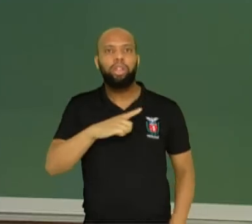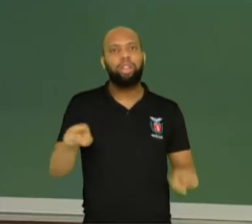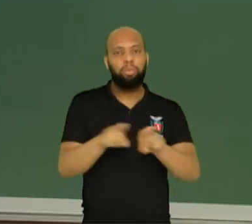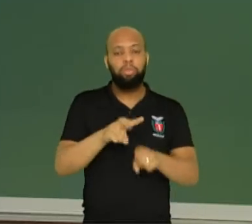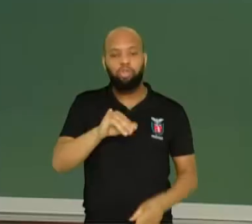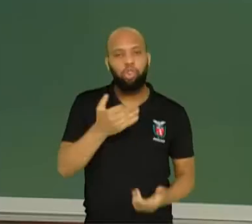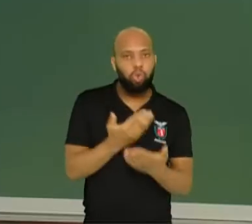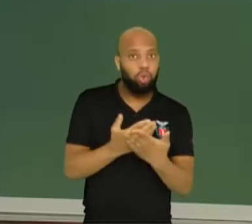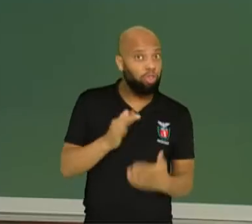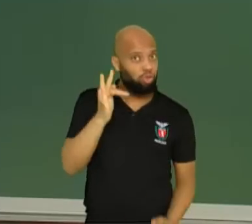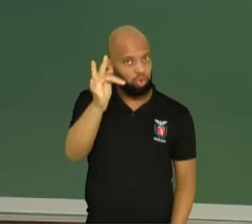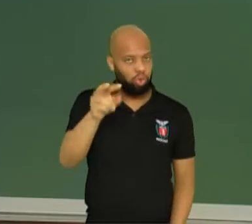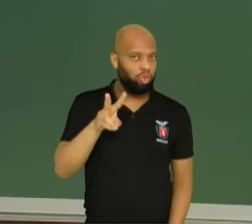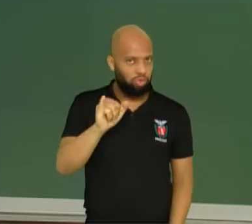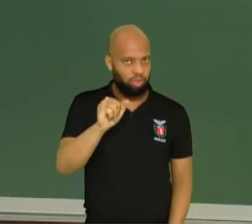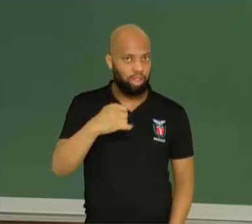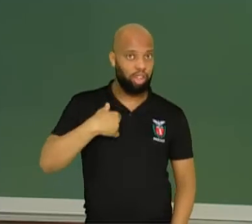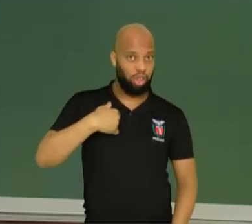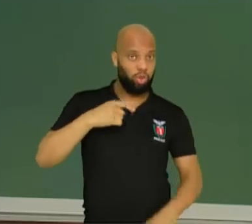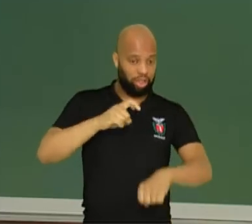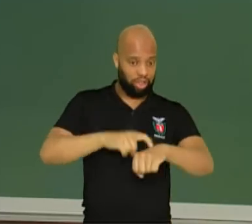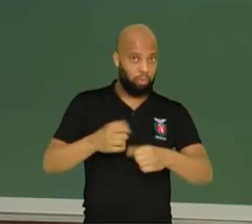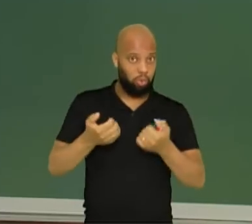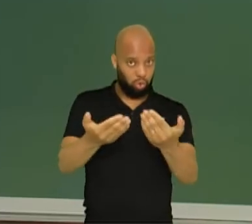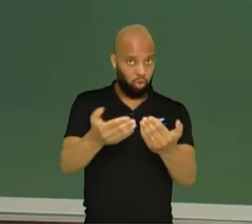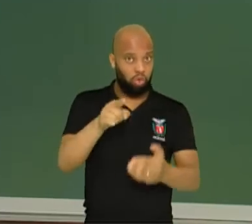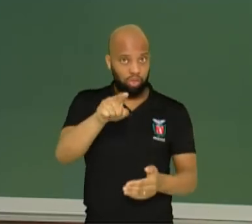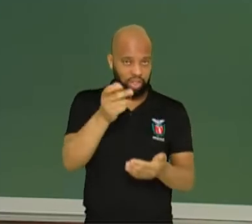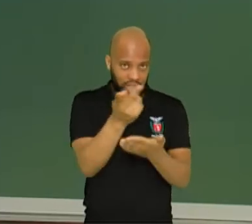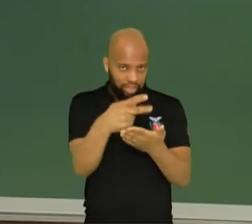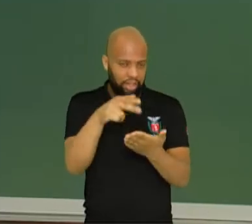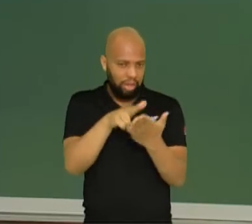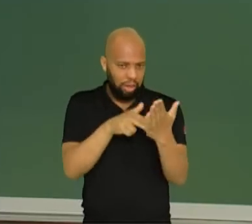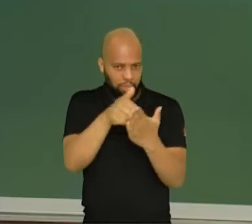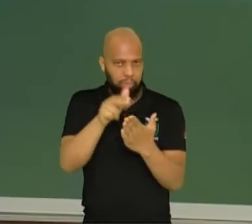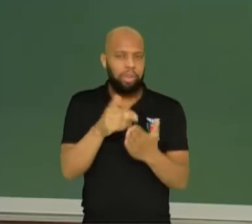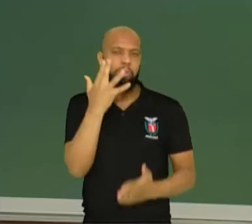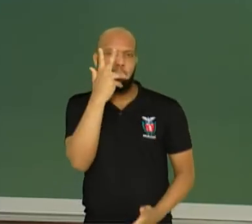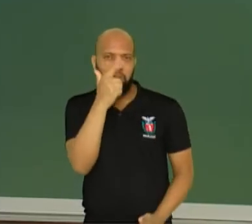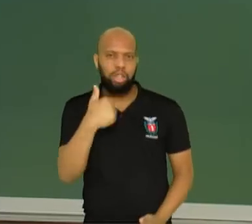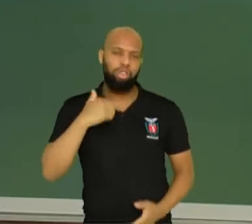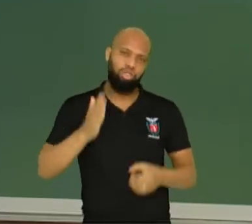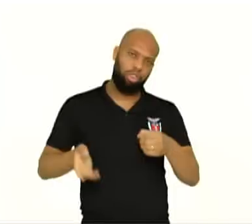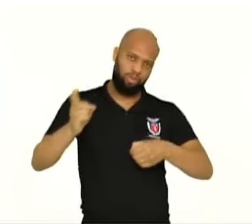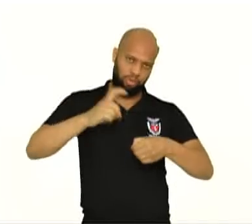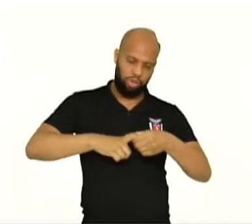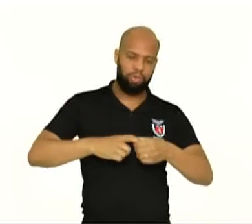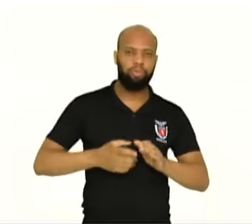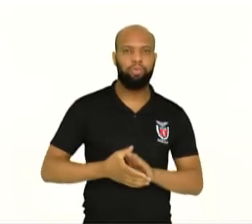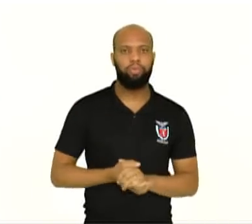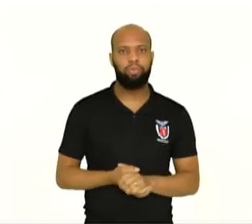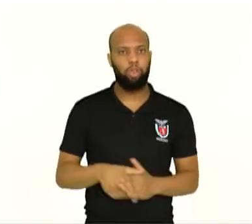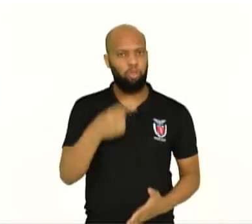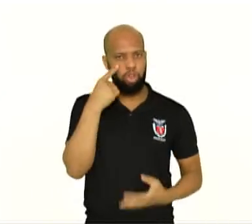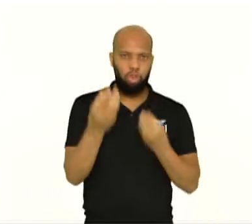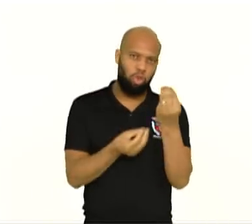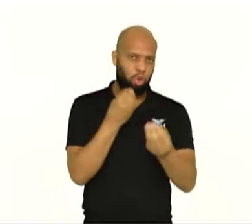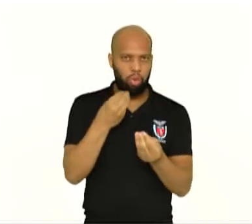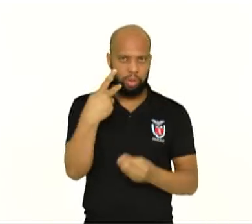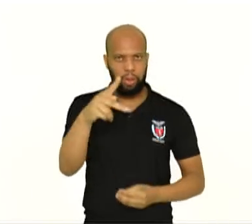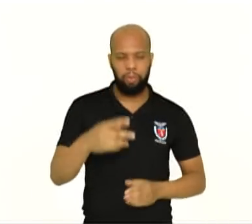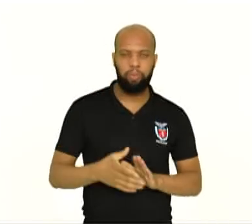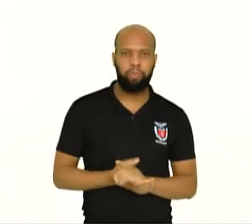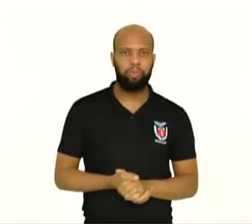gente vai falar sobre isso daqui a pouquinho. Então capricha, desenha, pinta, faz bem bonito e daqui a pouco a gente volta para ver como que ficou.